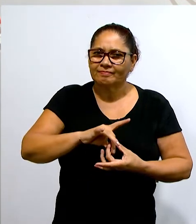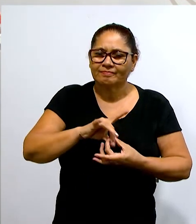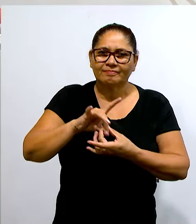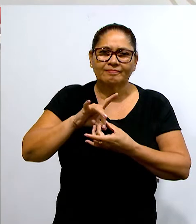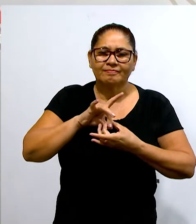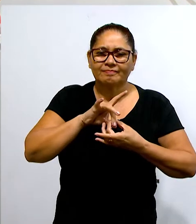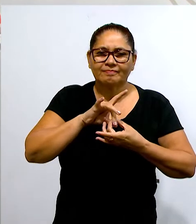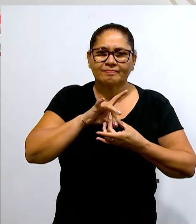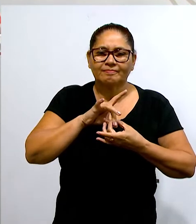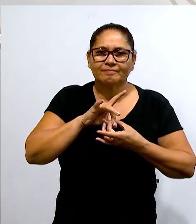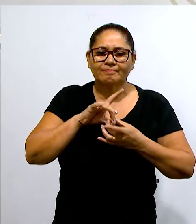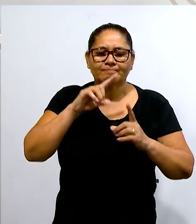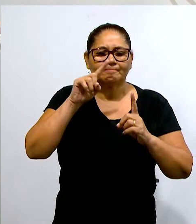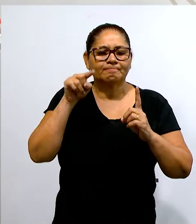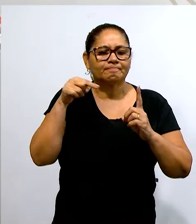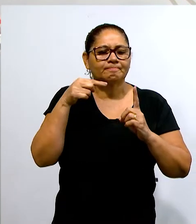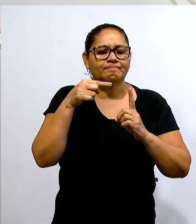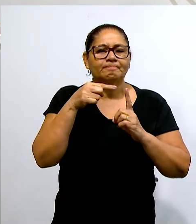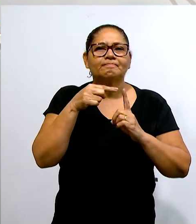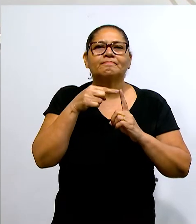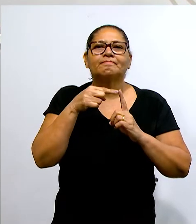Essa perspectiva da